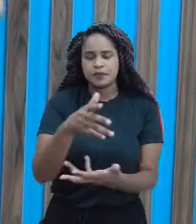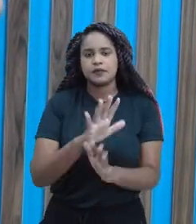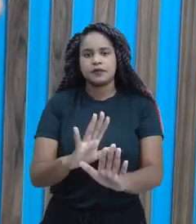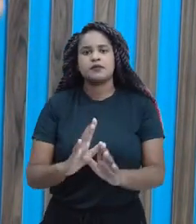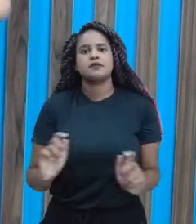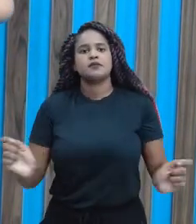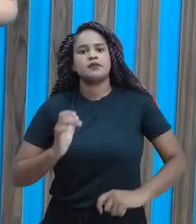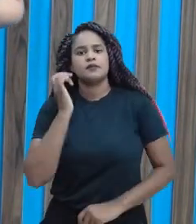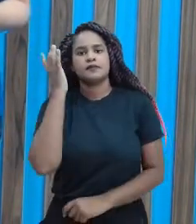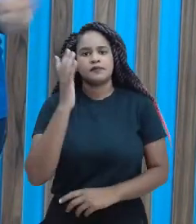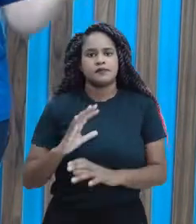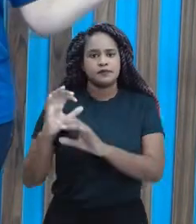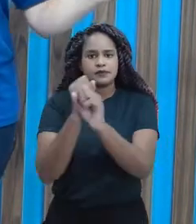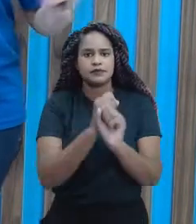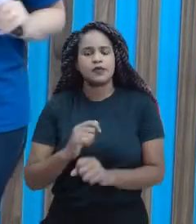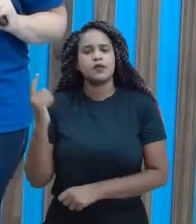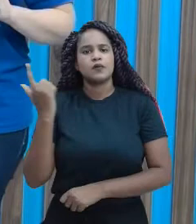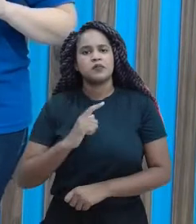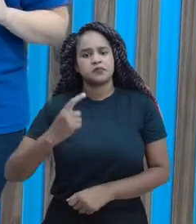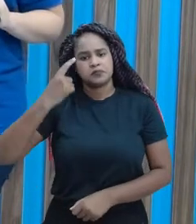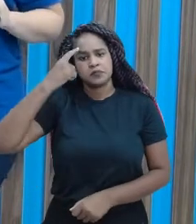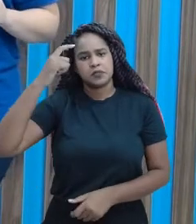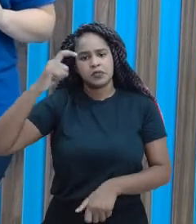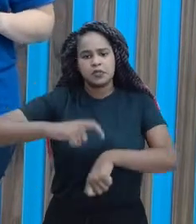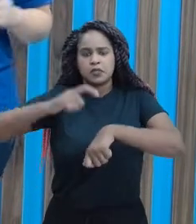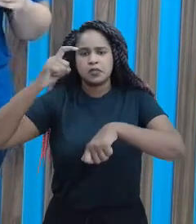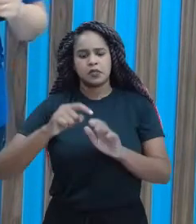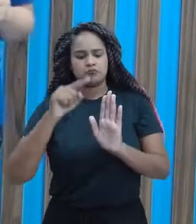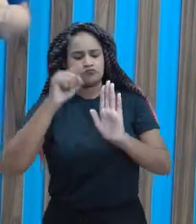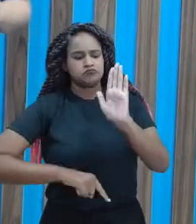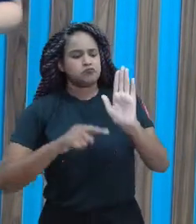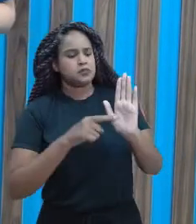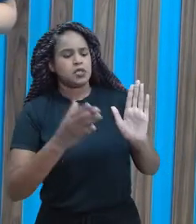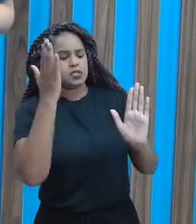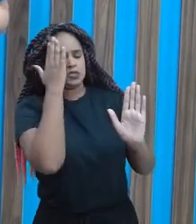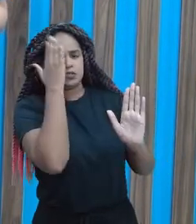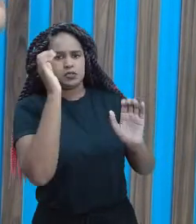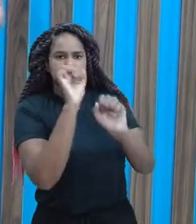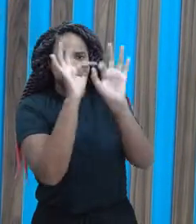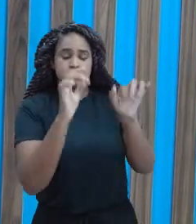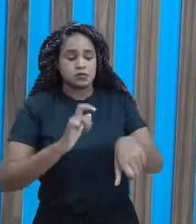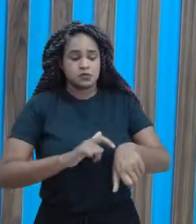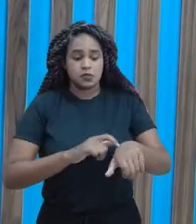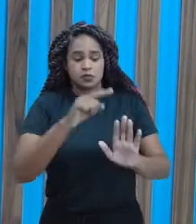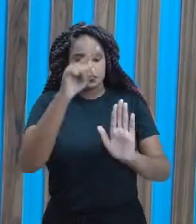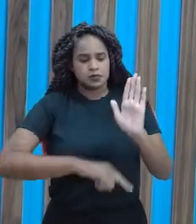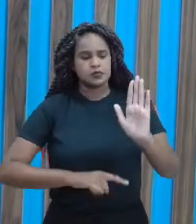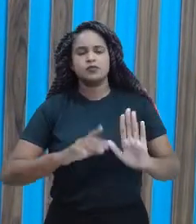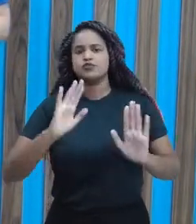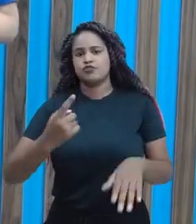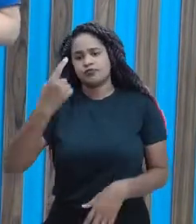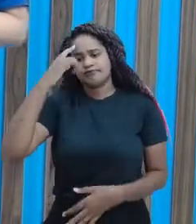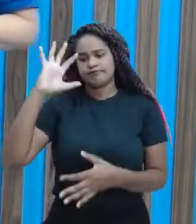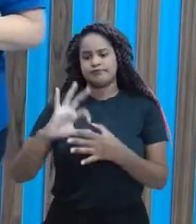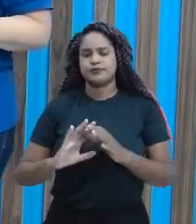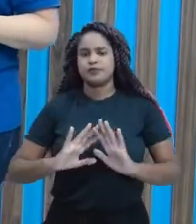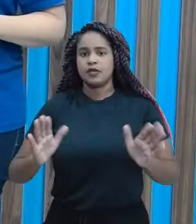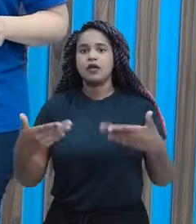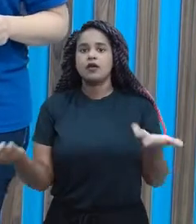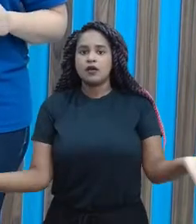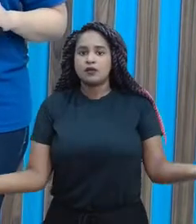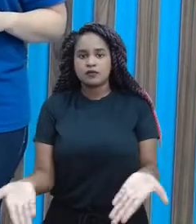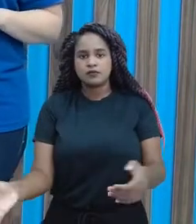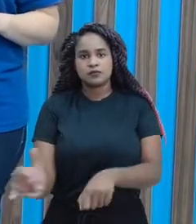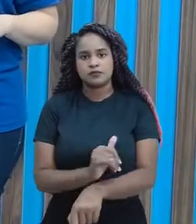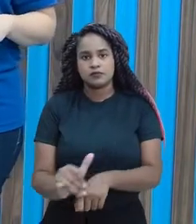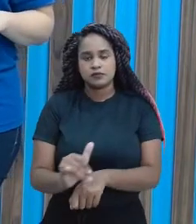cálculo, a gente ganha propriedade até no momento do desconto mesmo, porque na hora desse desconto a gente já faz essa conta de cabeça. E a gente vai ver um mecanismo aqui